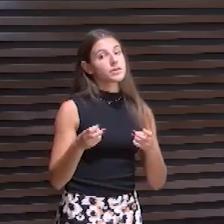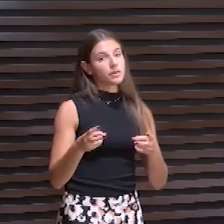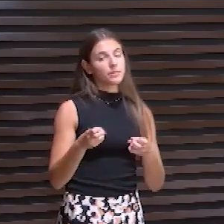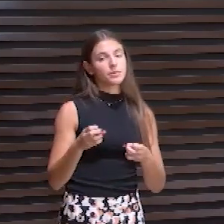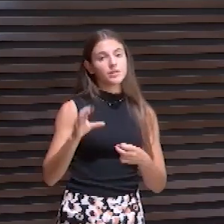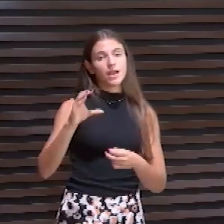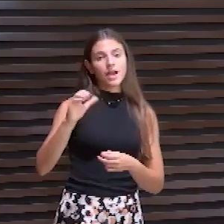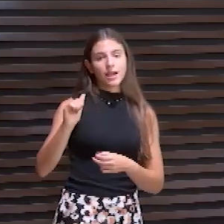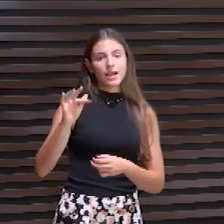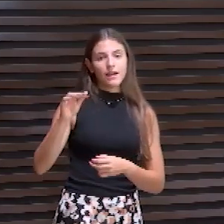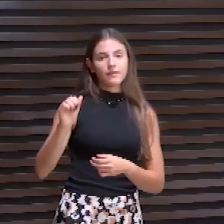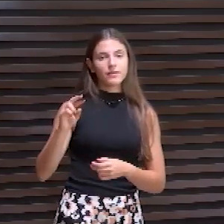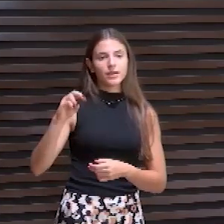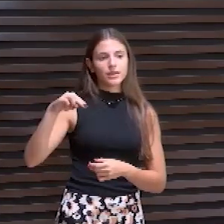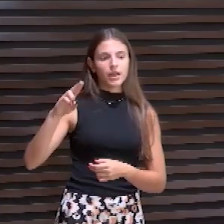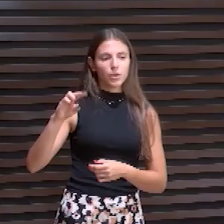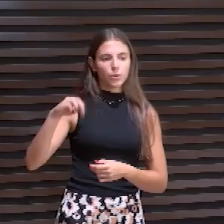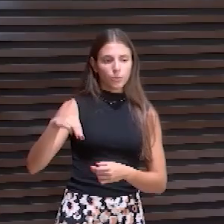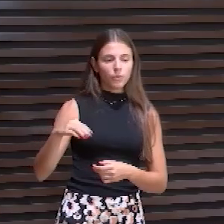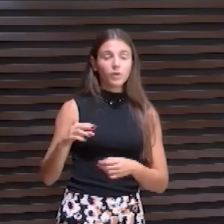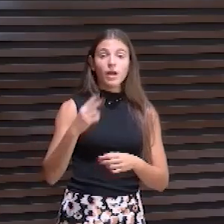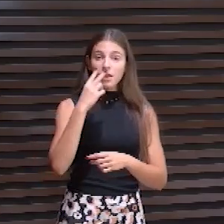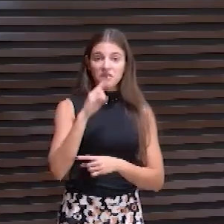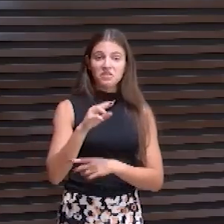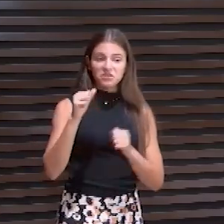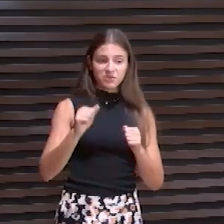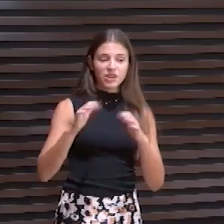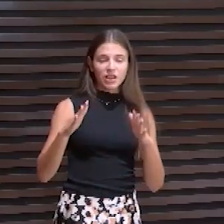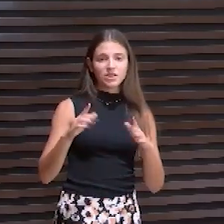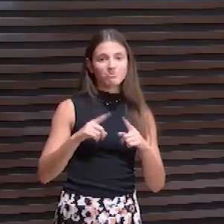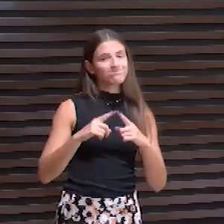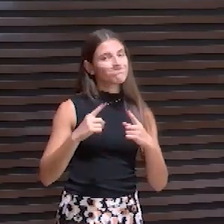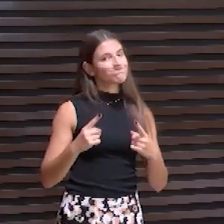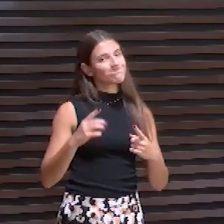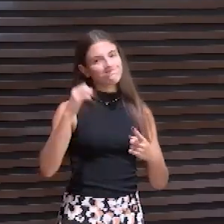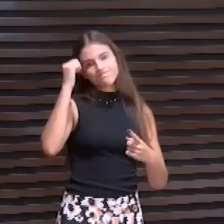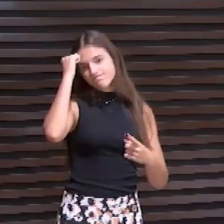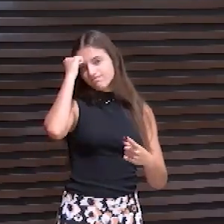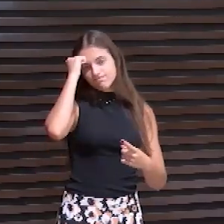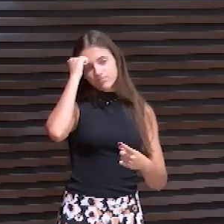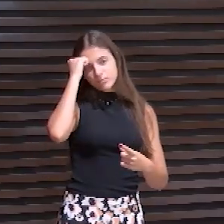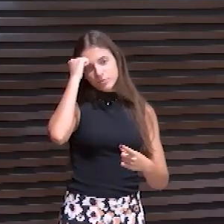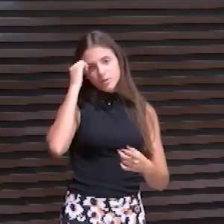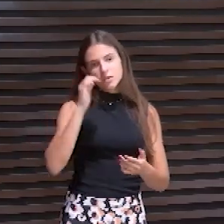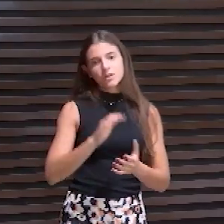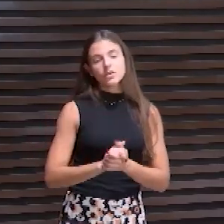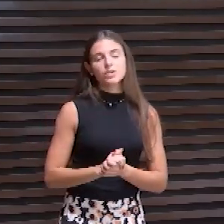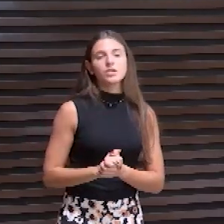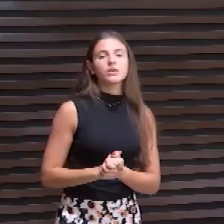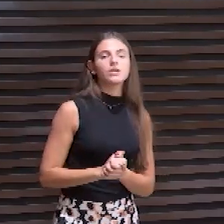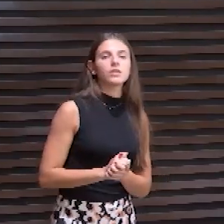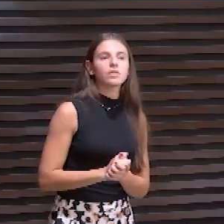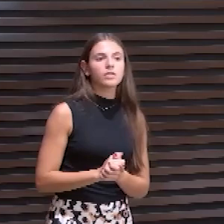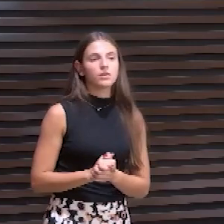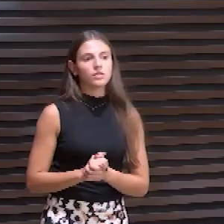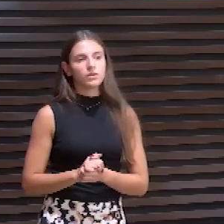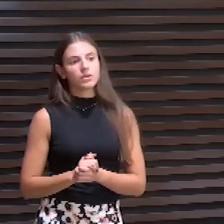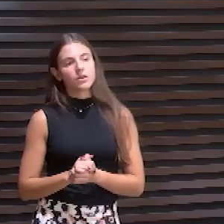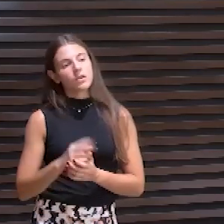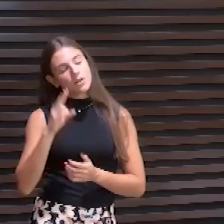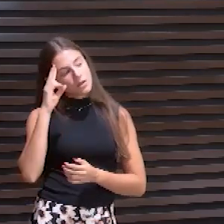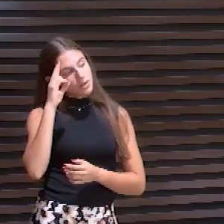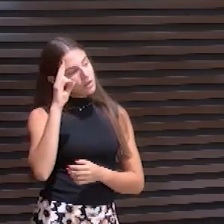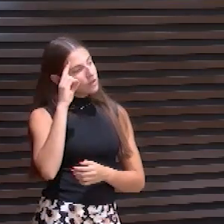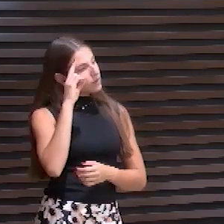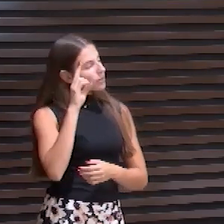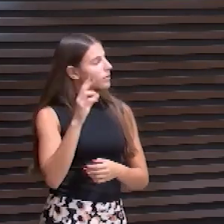viu os milagres e não se arrependeu. Então, vamos olhar aqui, lembrando daquele versículo, a quem